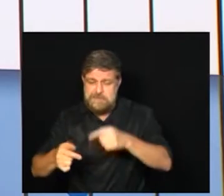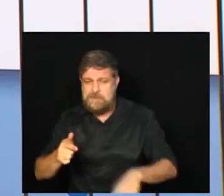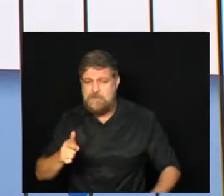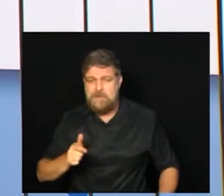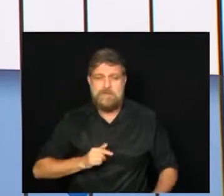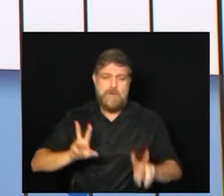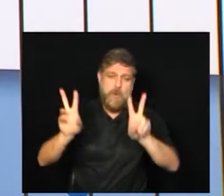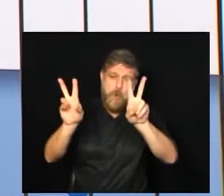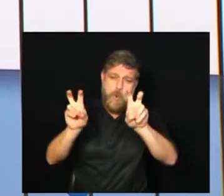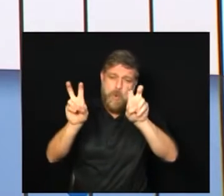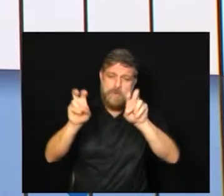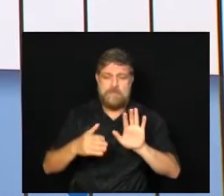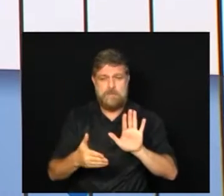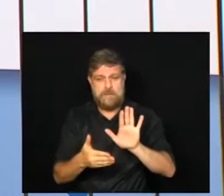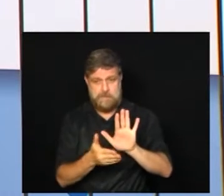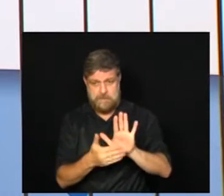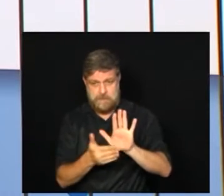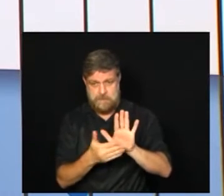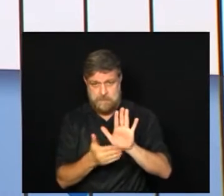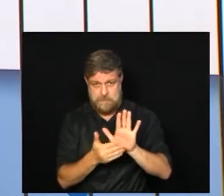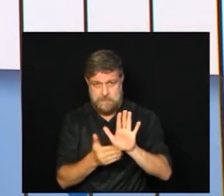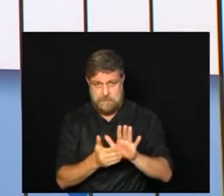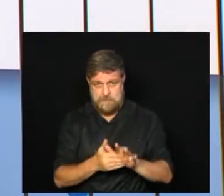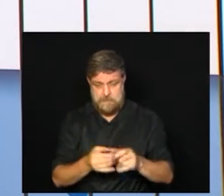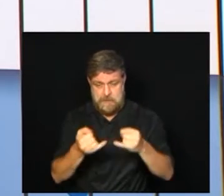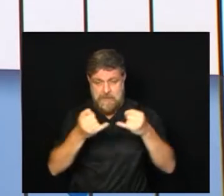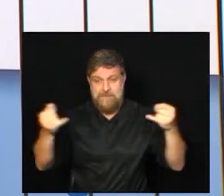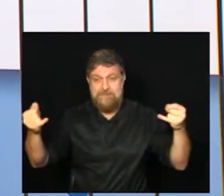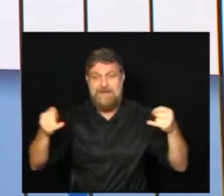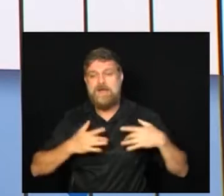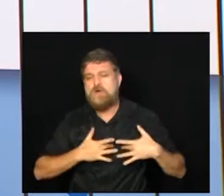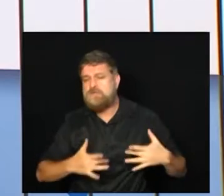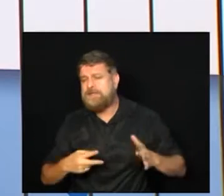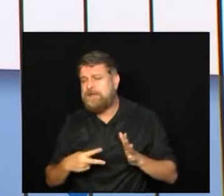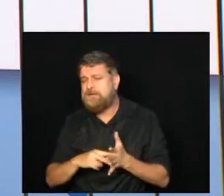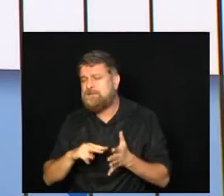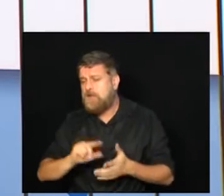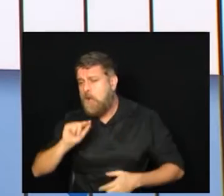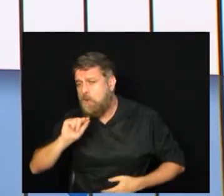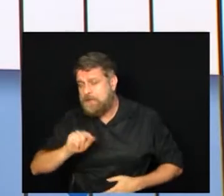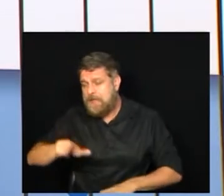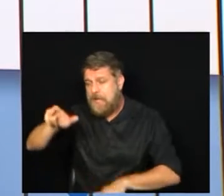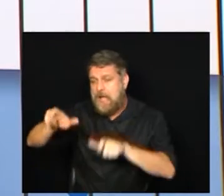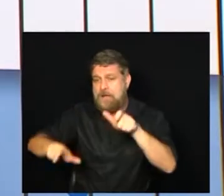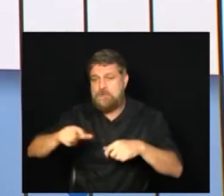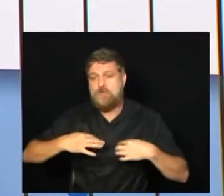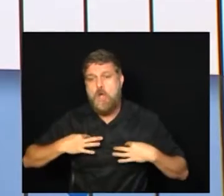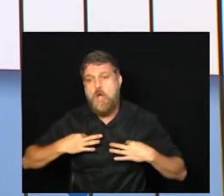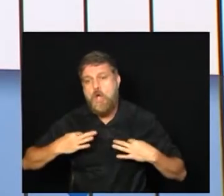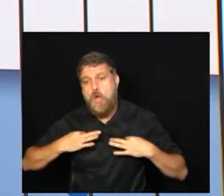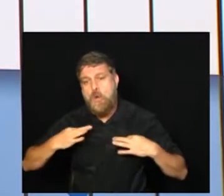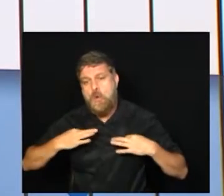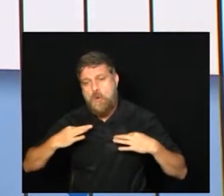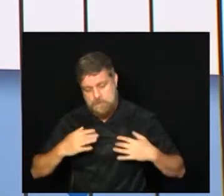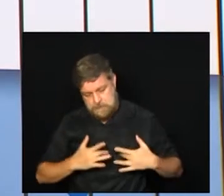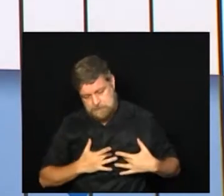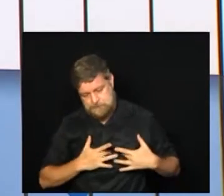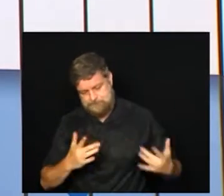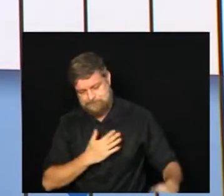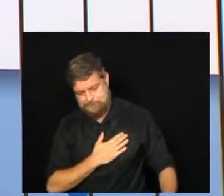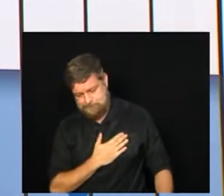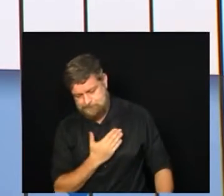trata, da proposta que institui o projeto Varal Solidário de incentivo à doação de roupas a